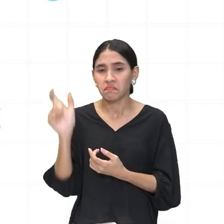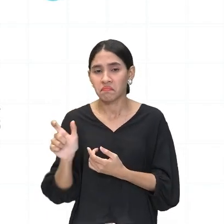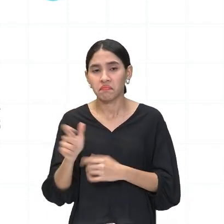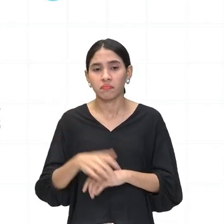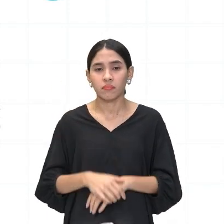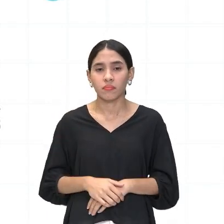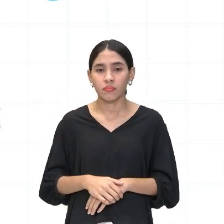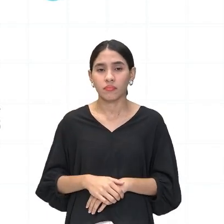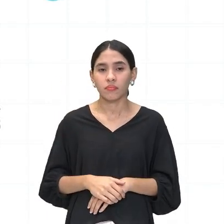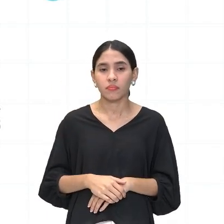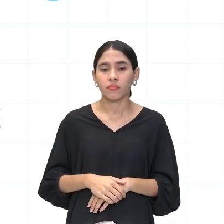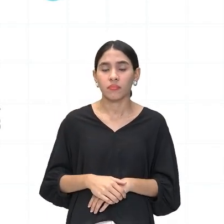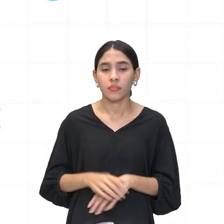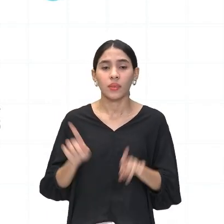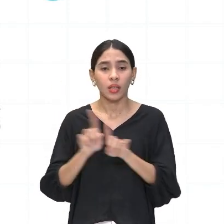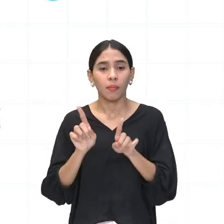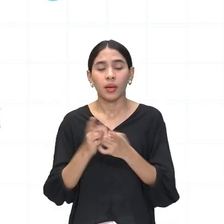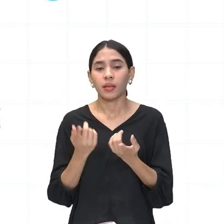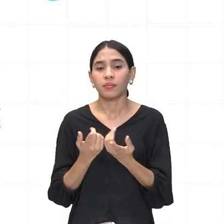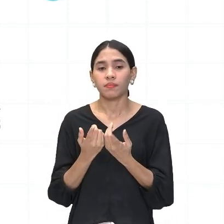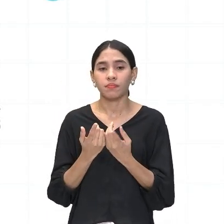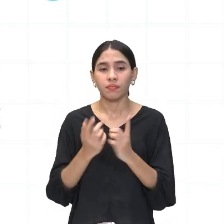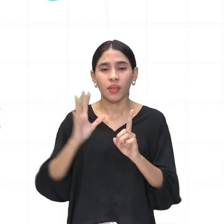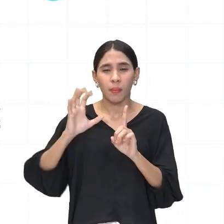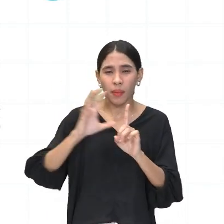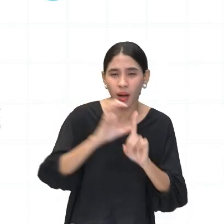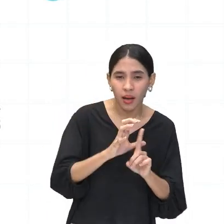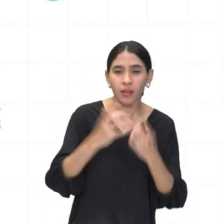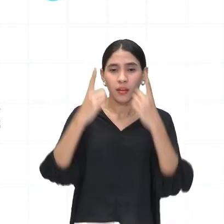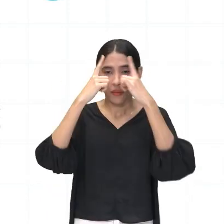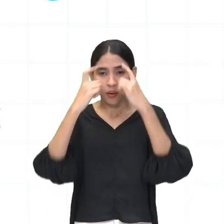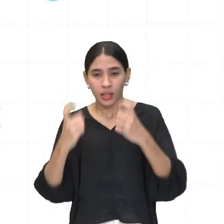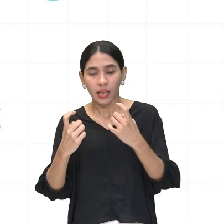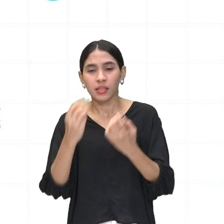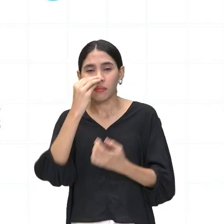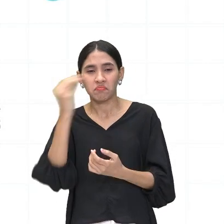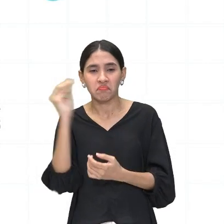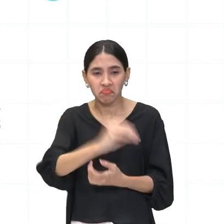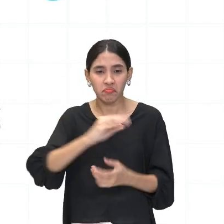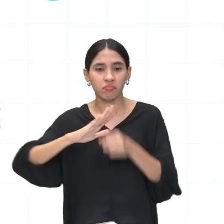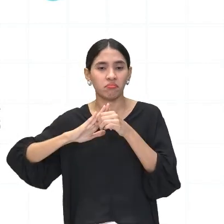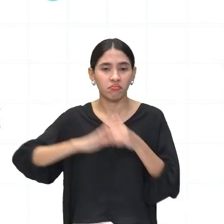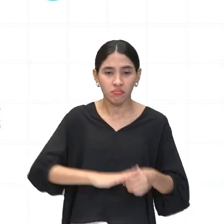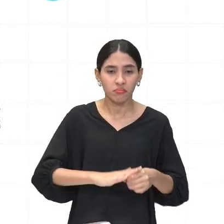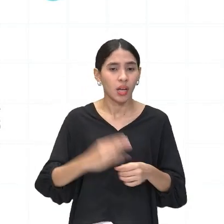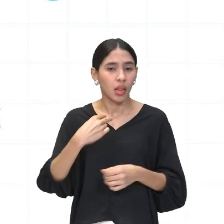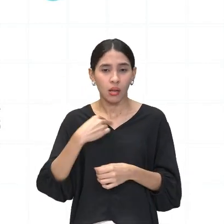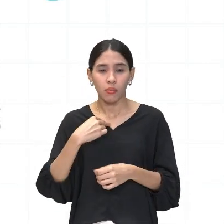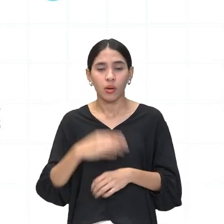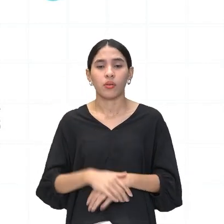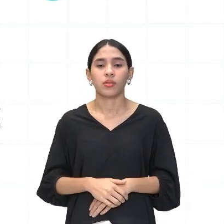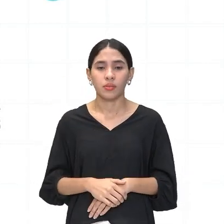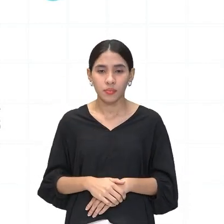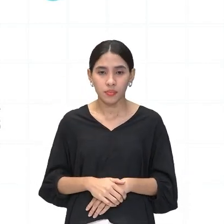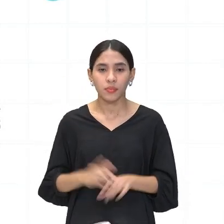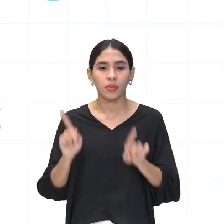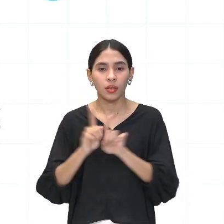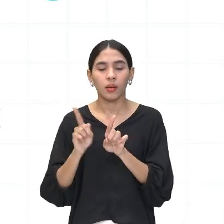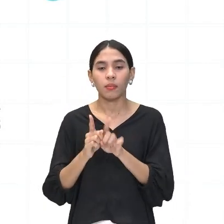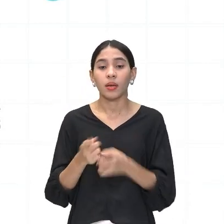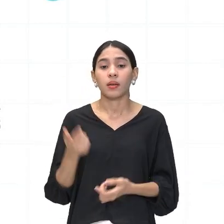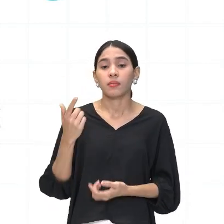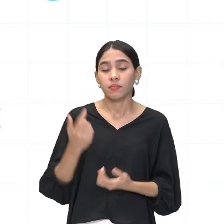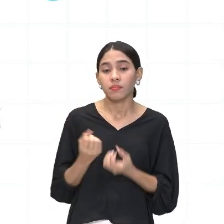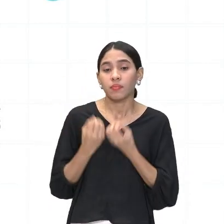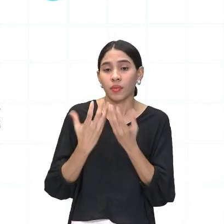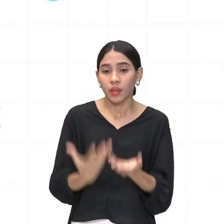a criança alvo de exploração, violência, crueldade ou humilhação, né? Também garante, né, o direito a